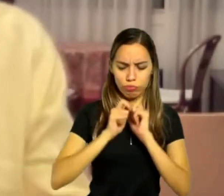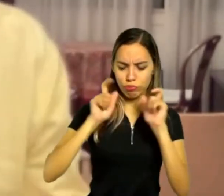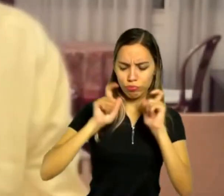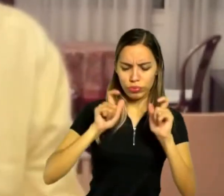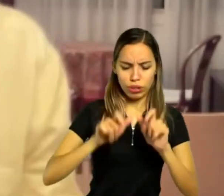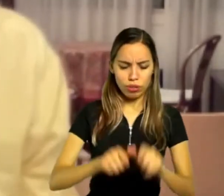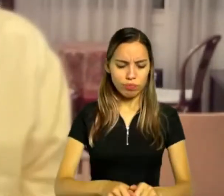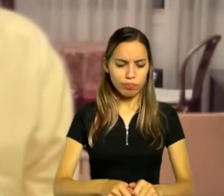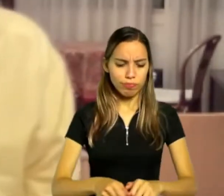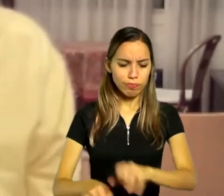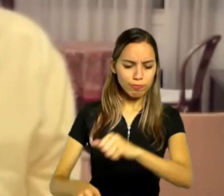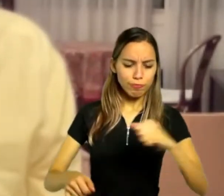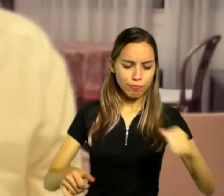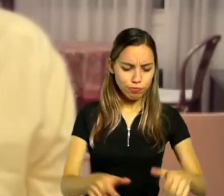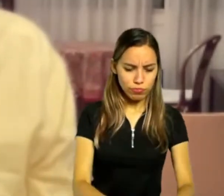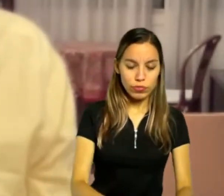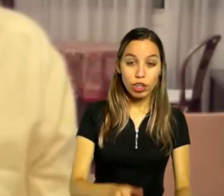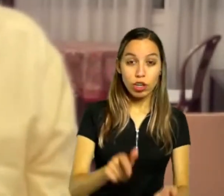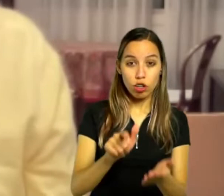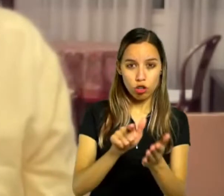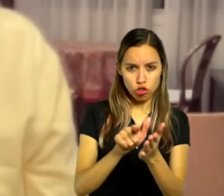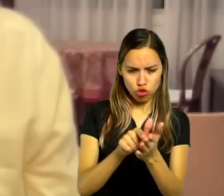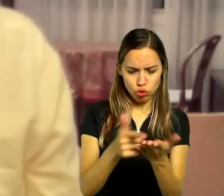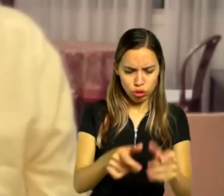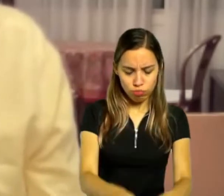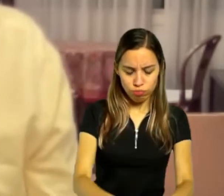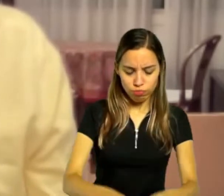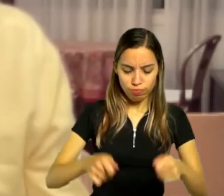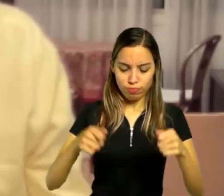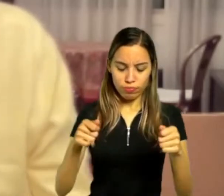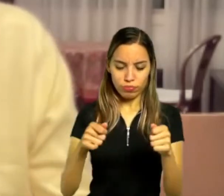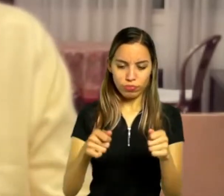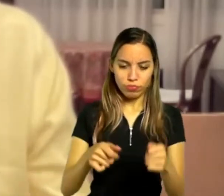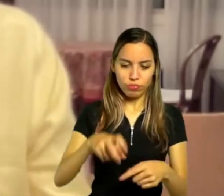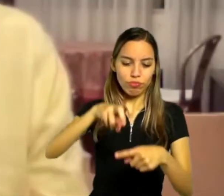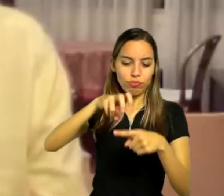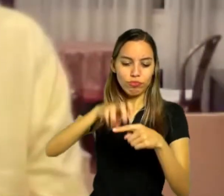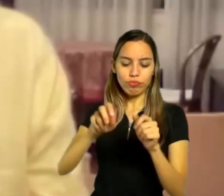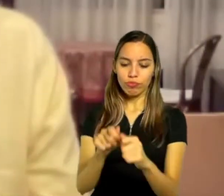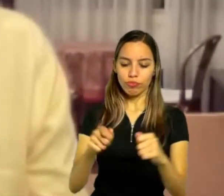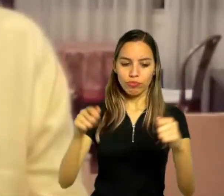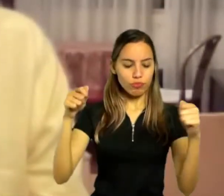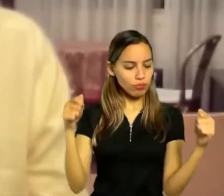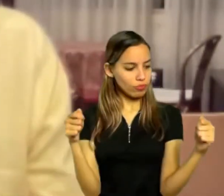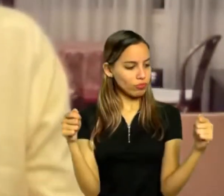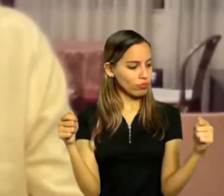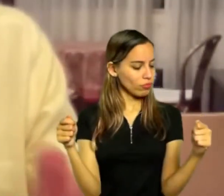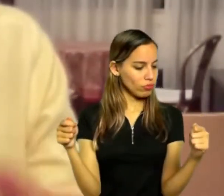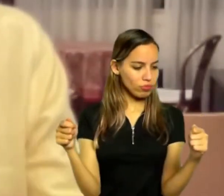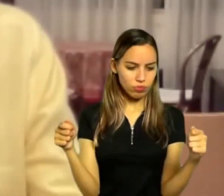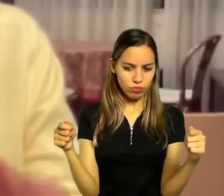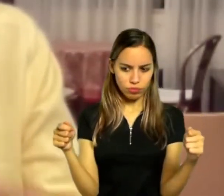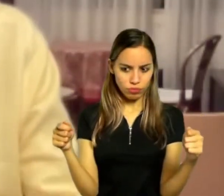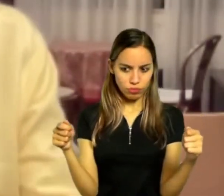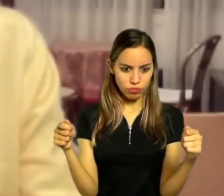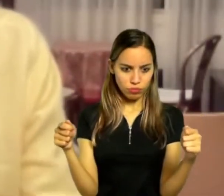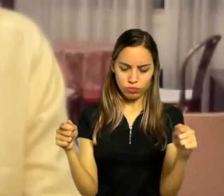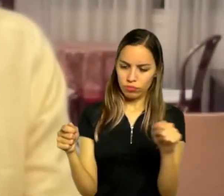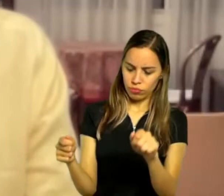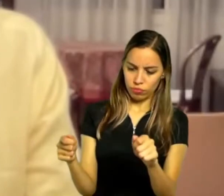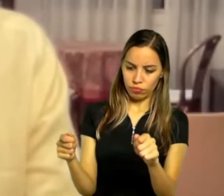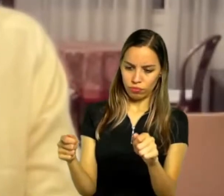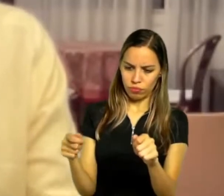Estado. Quando eu peguei os jornais, eu tomei um choque, Afonso. O livro estava na primeira página dos 3 jornais e na capa do Caderno